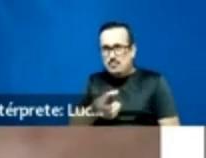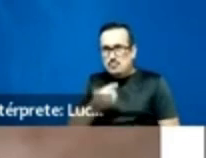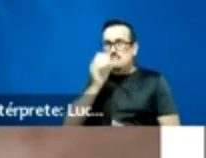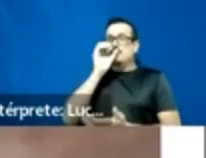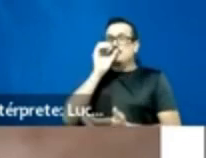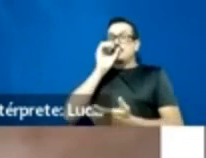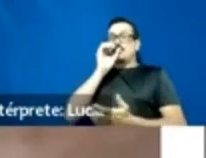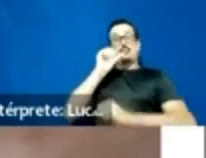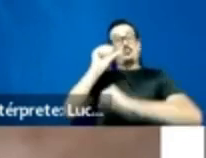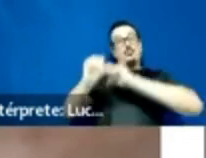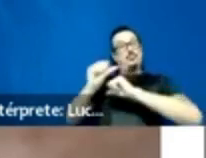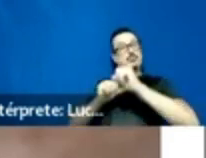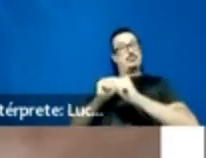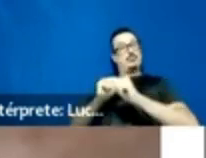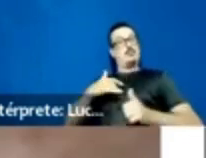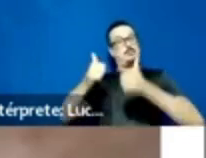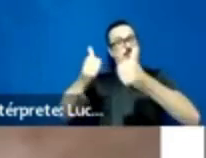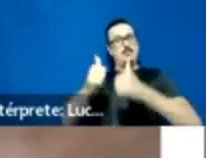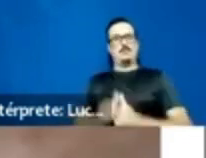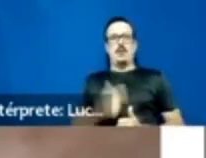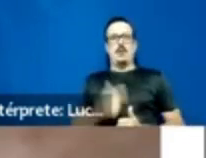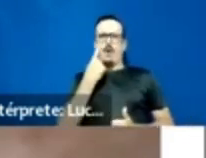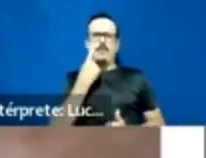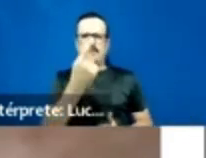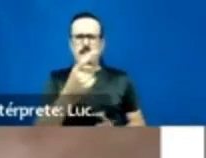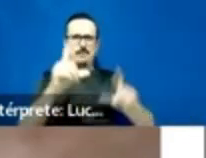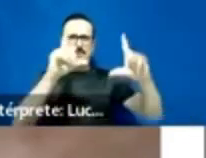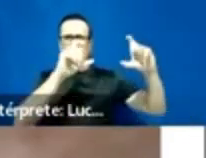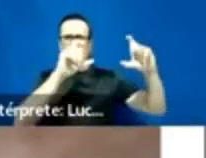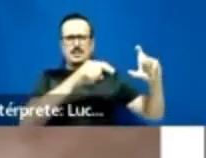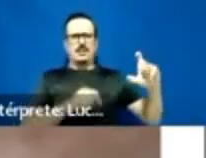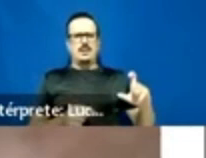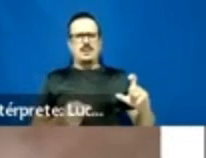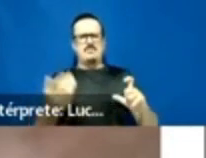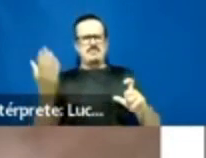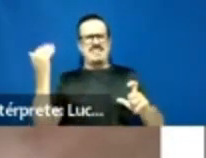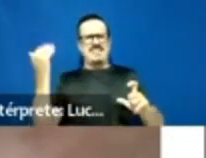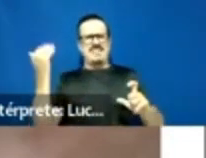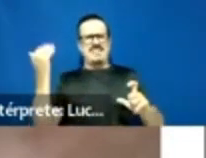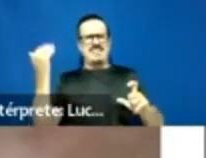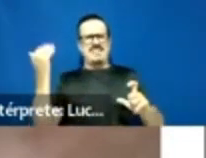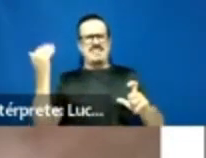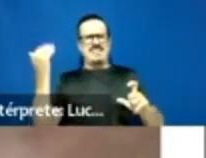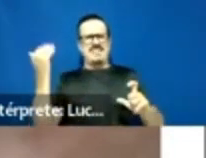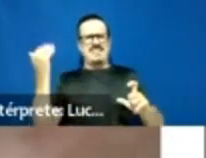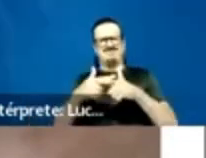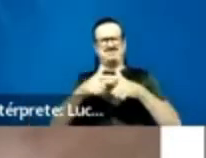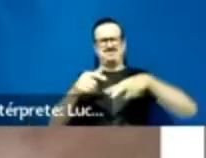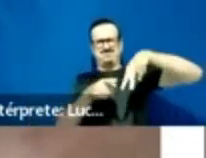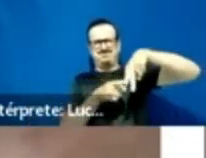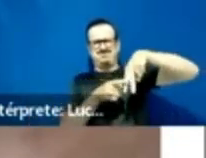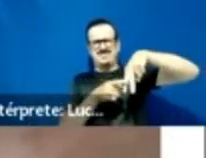deles também têm um vídeo. Neste caso aqui, nós temos o antes e o depois de uma pessoa com úlcera